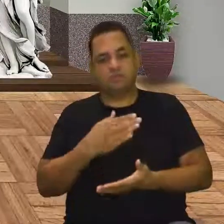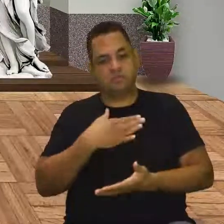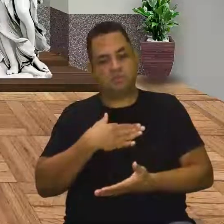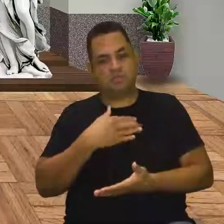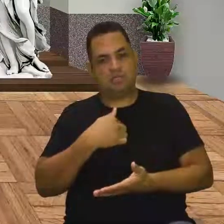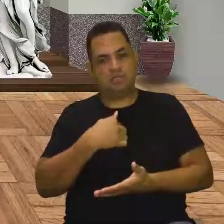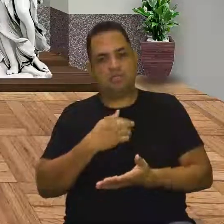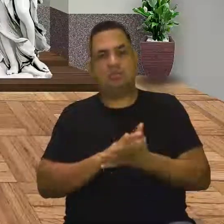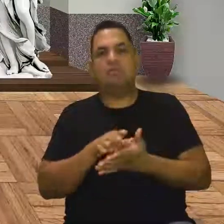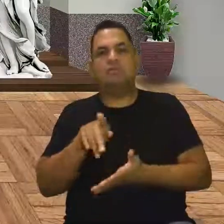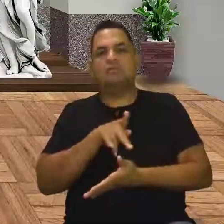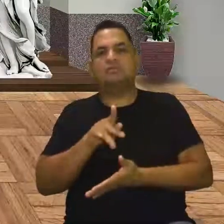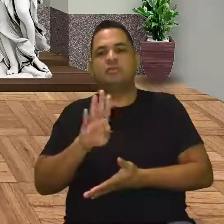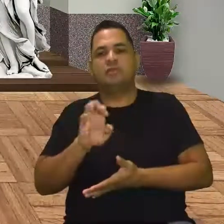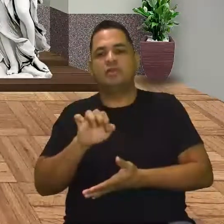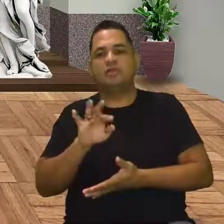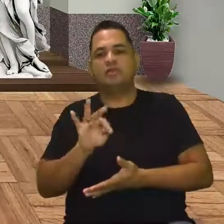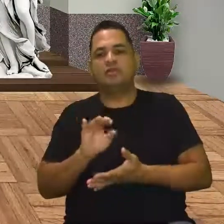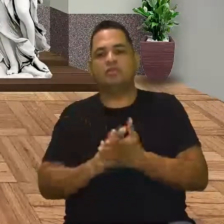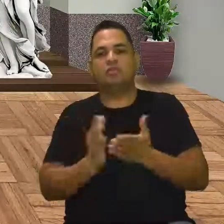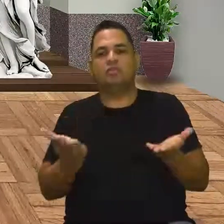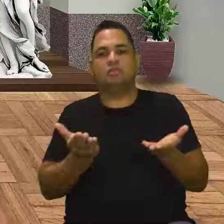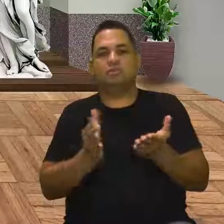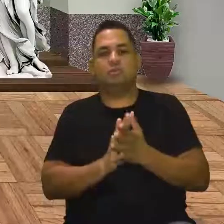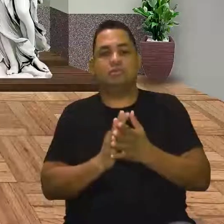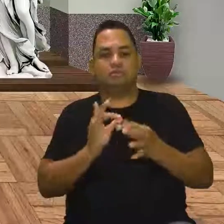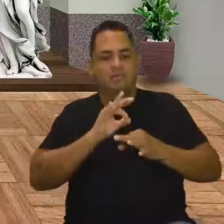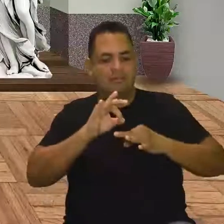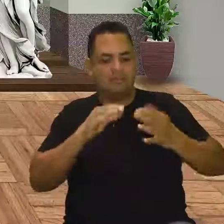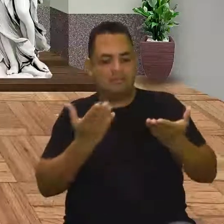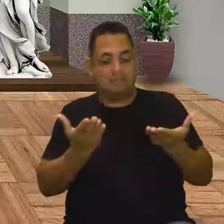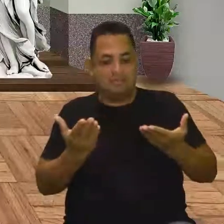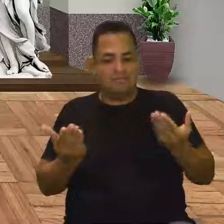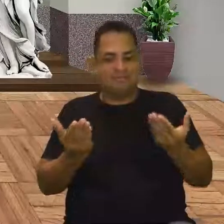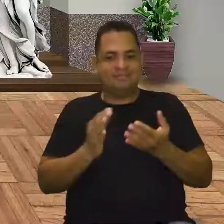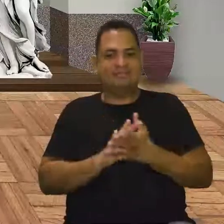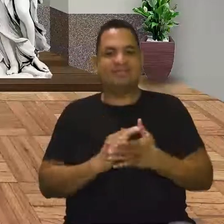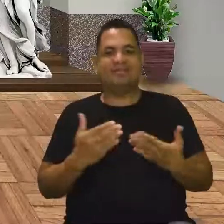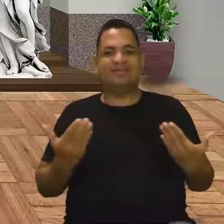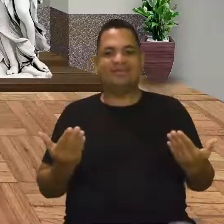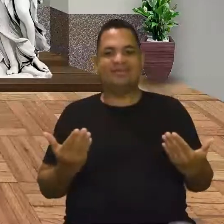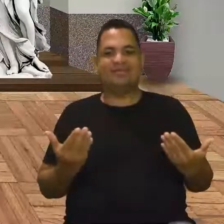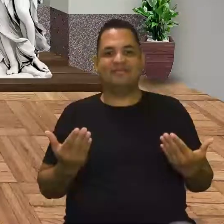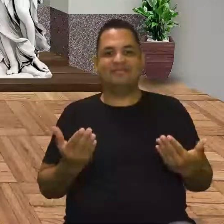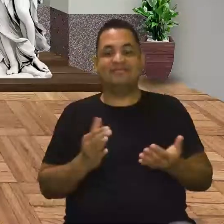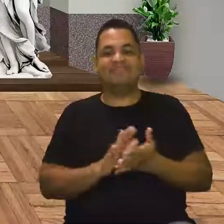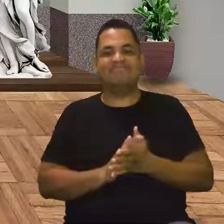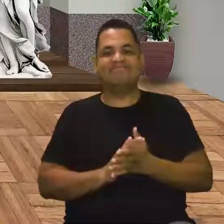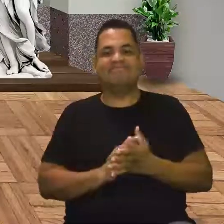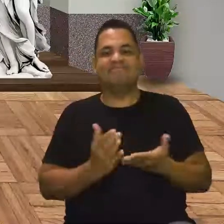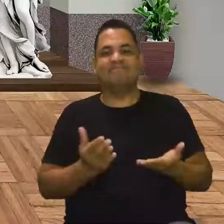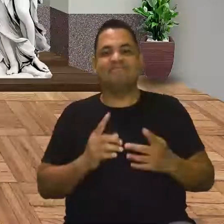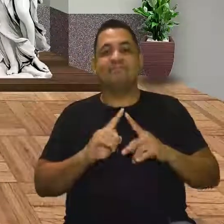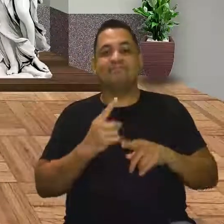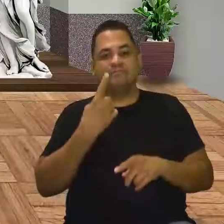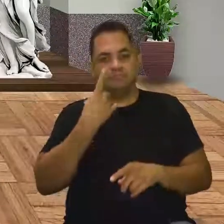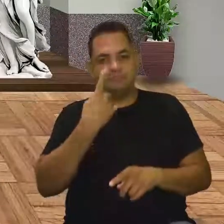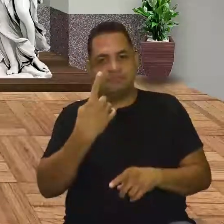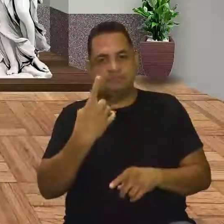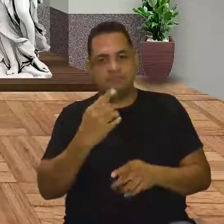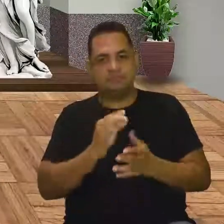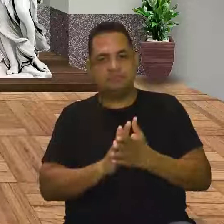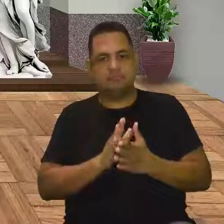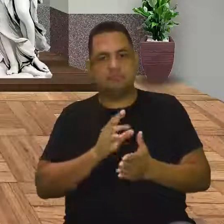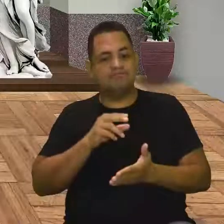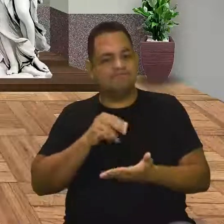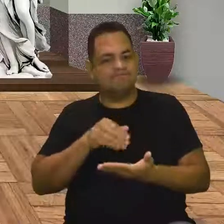estava pensando aqui, por isso que a câmera me pegou de surpresa, ou de surprise, não é isso? Mas, enfim, vejam que a